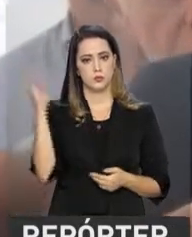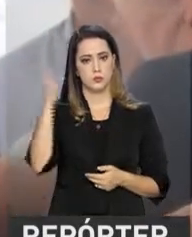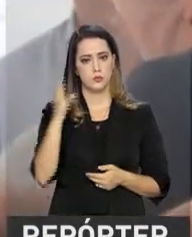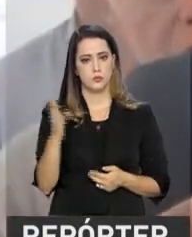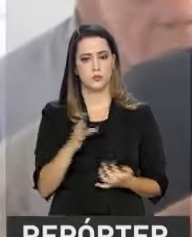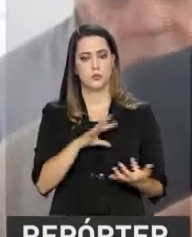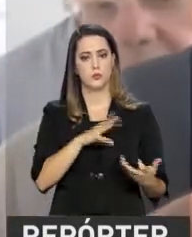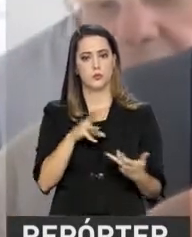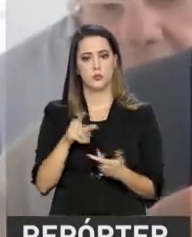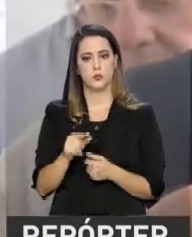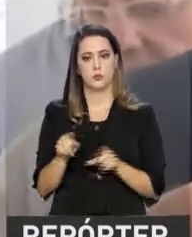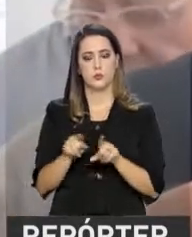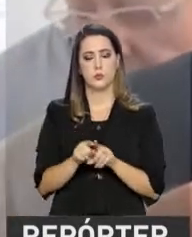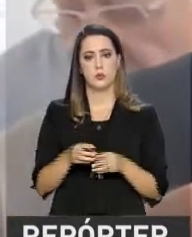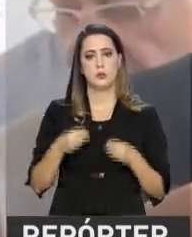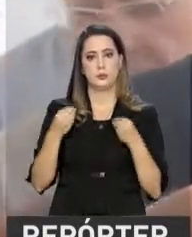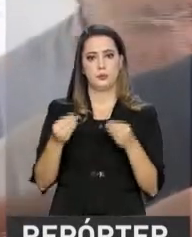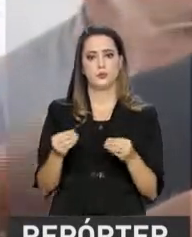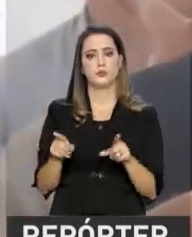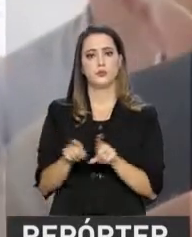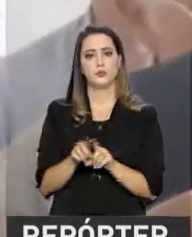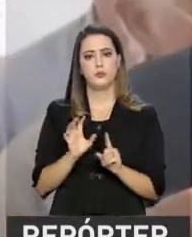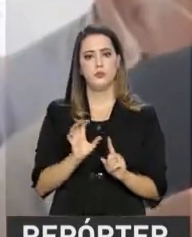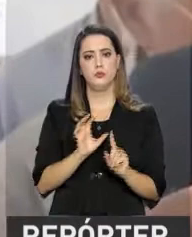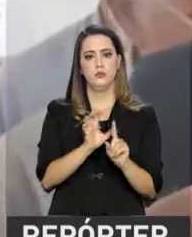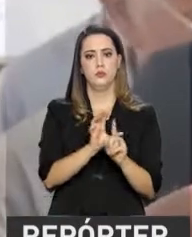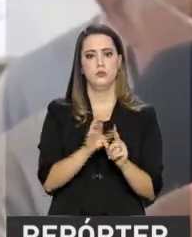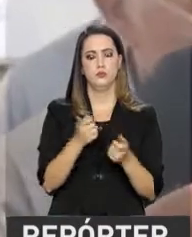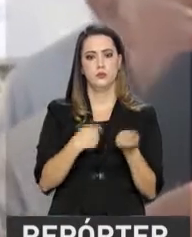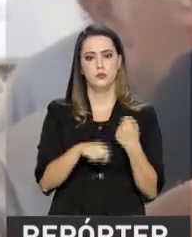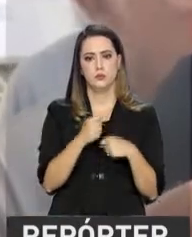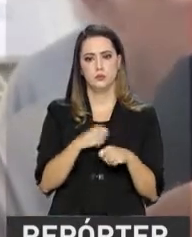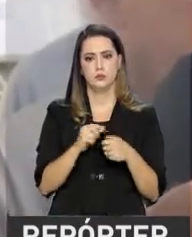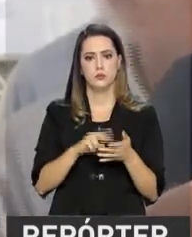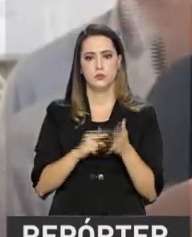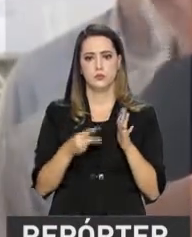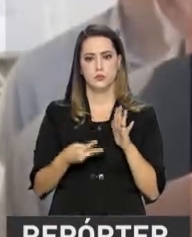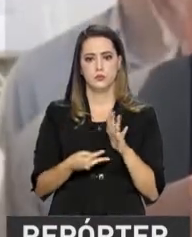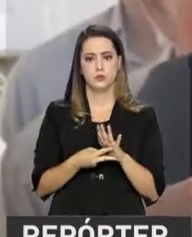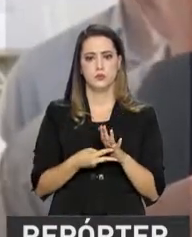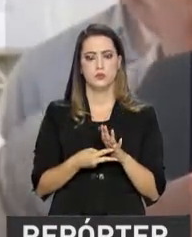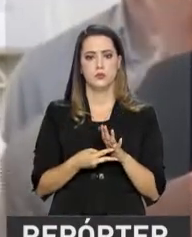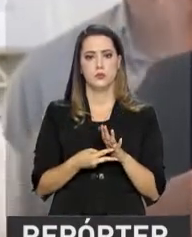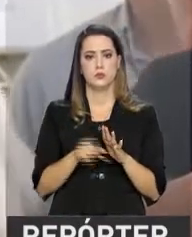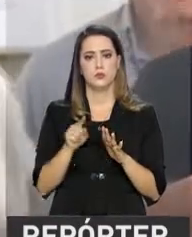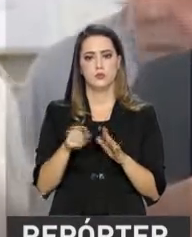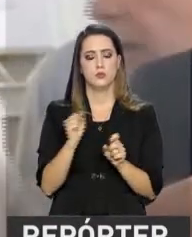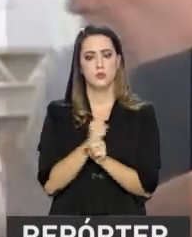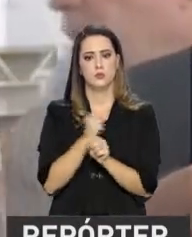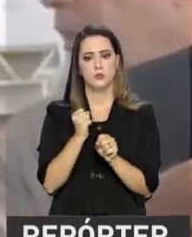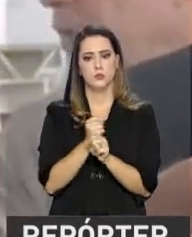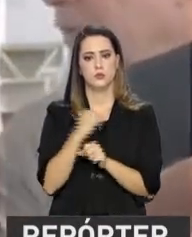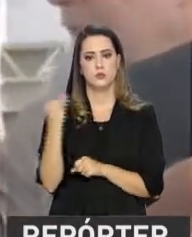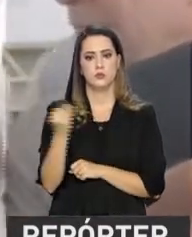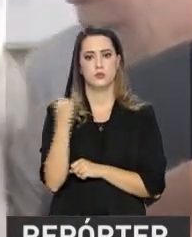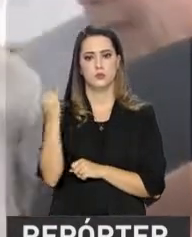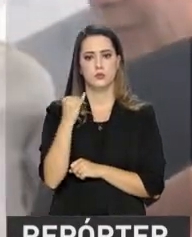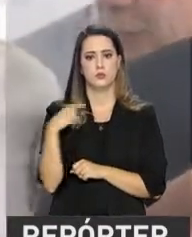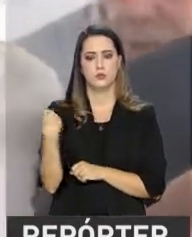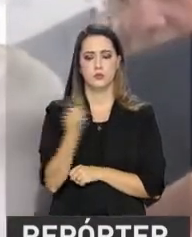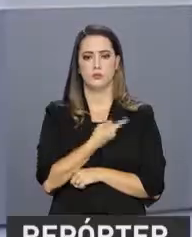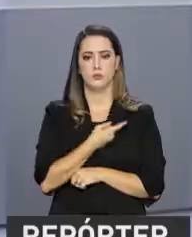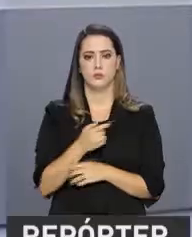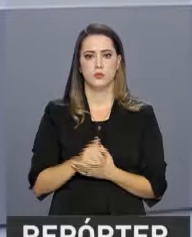Brasil e do Nordeste, né, trazendo também impacto econômico, ou seja, é uma obra fundamental para todos